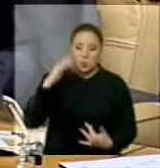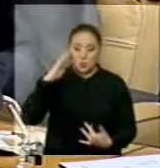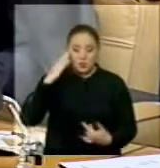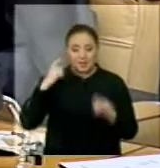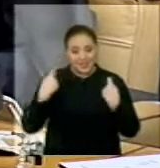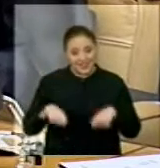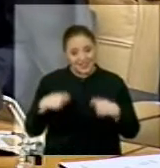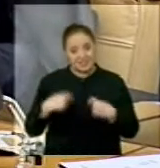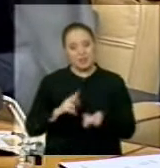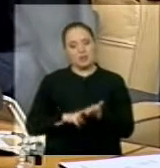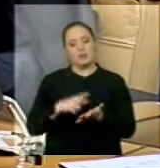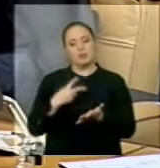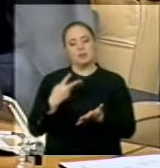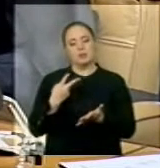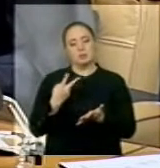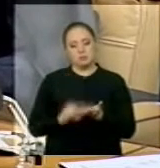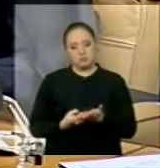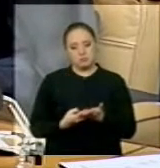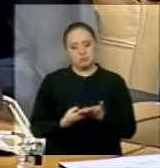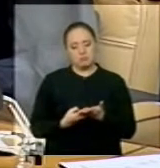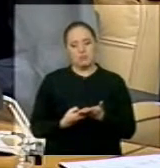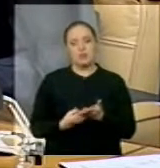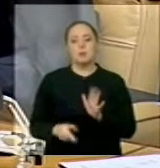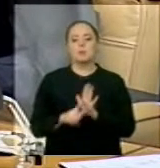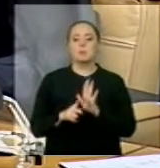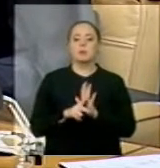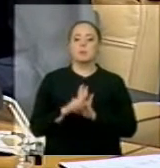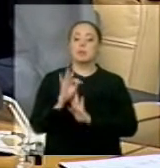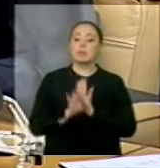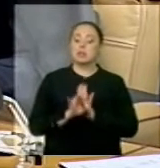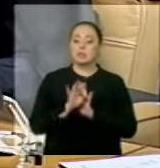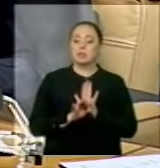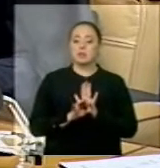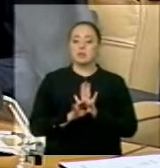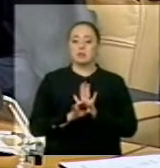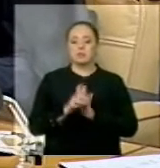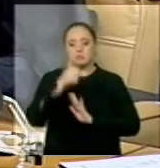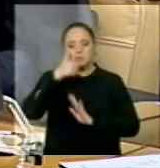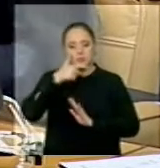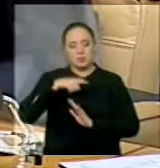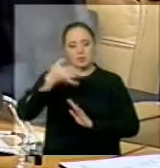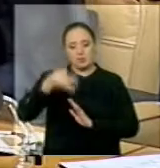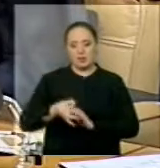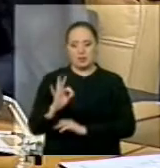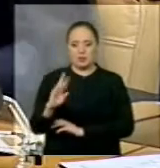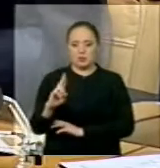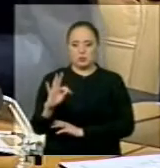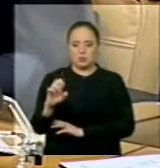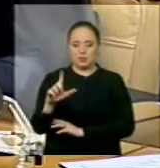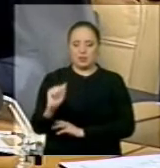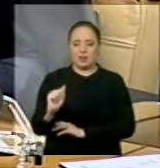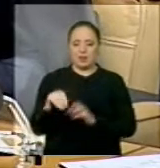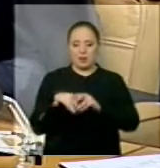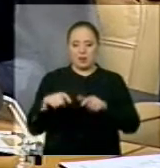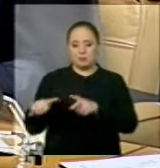de interpretação conforme desse dispositivo para que se dê adequada tutela às